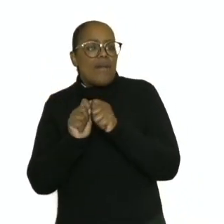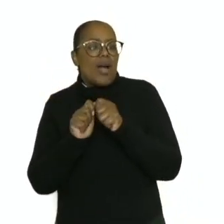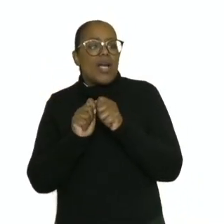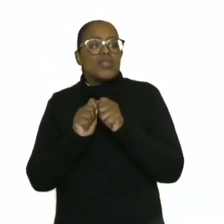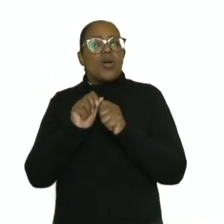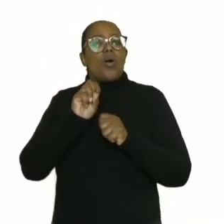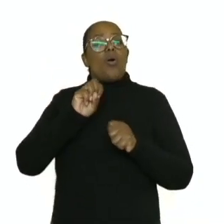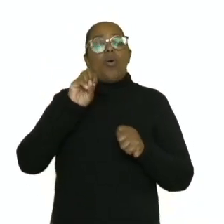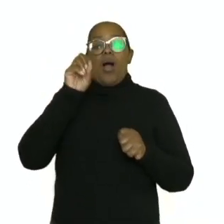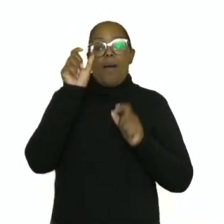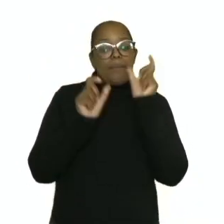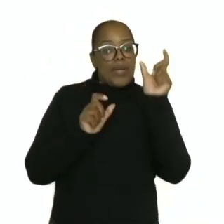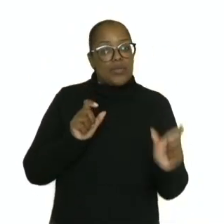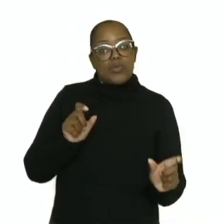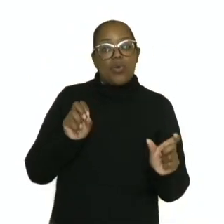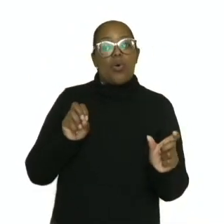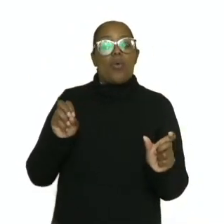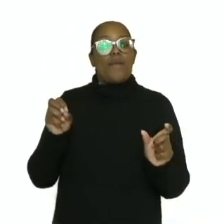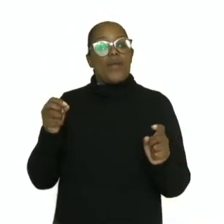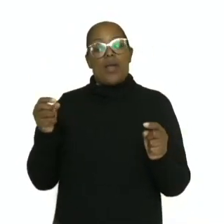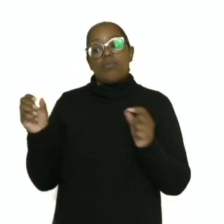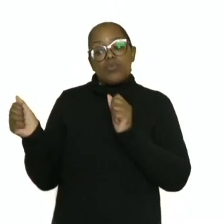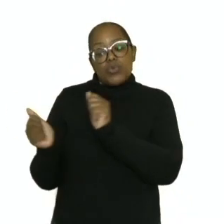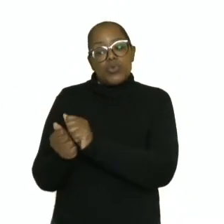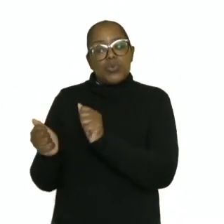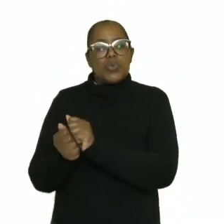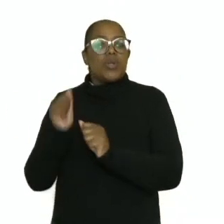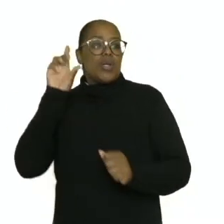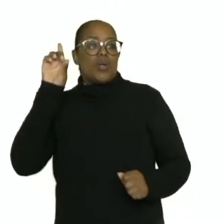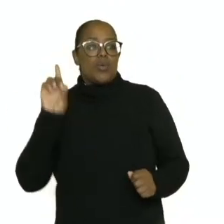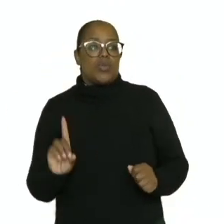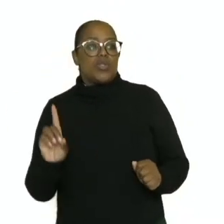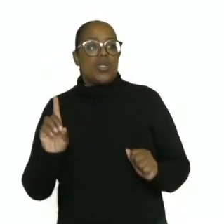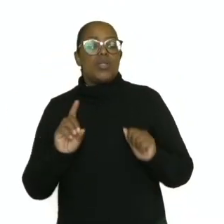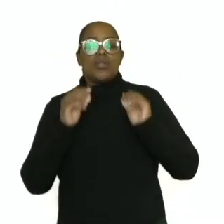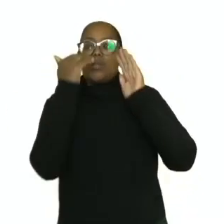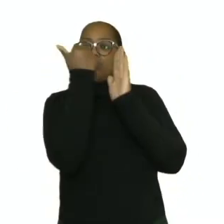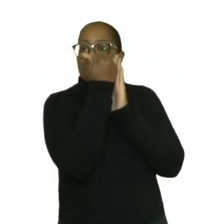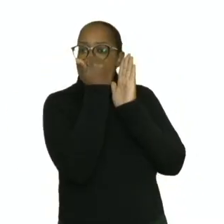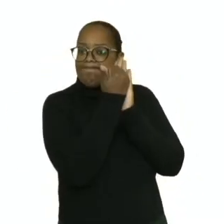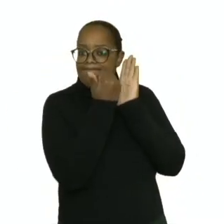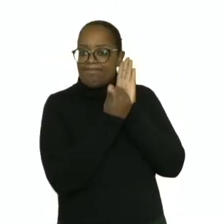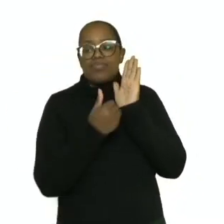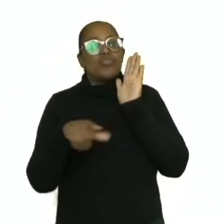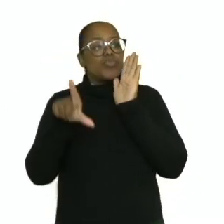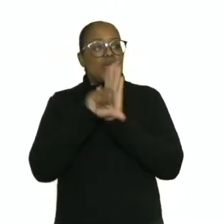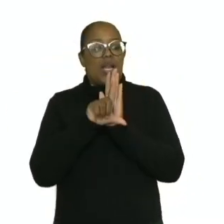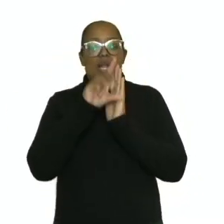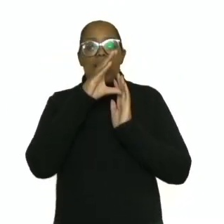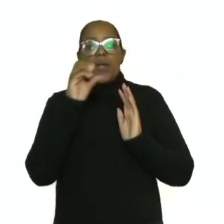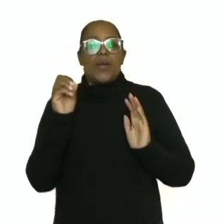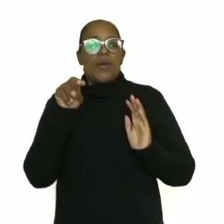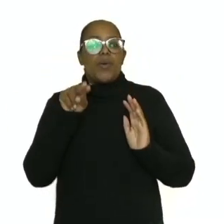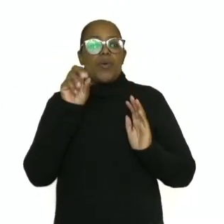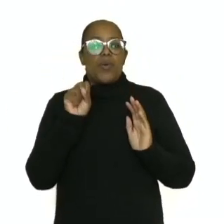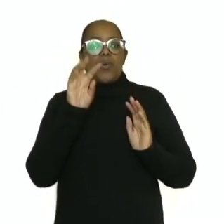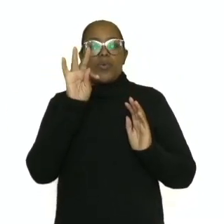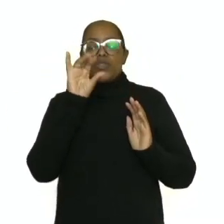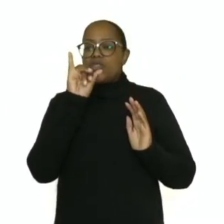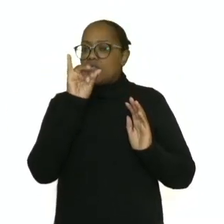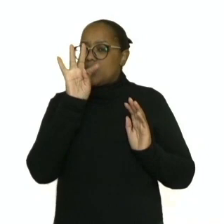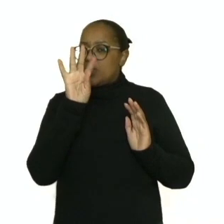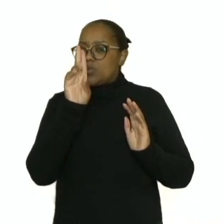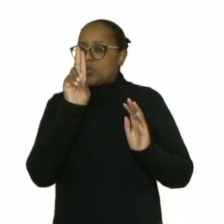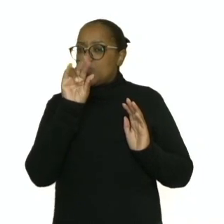o indivíduo como parte. Por exemplo, os direitos que estão listados na Constituição, como aqueles que são de todos